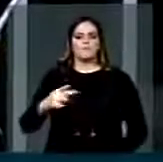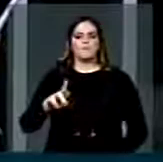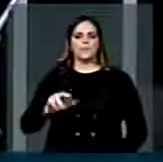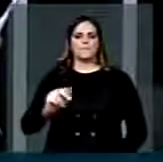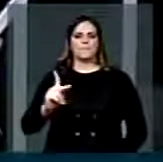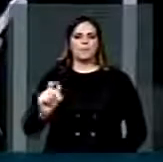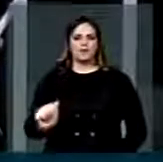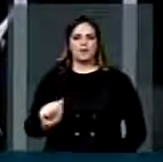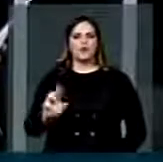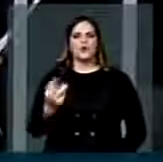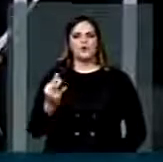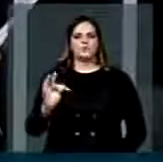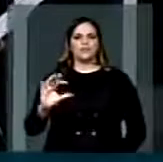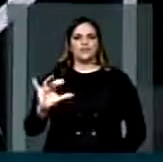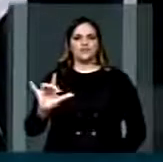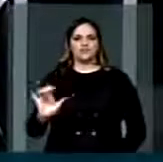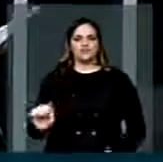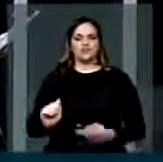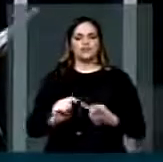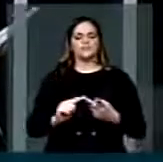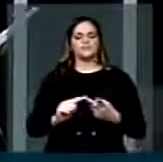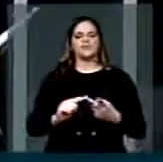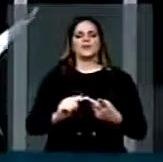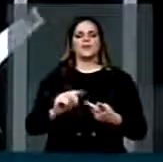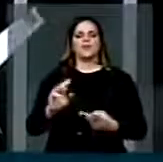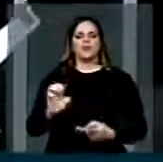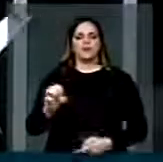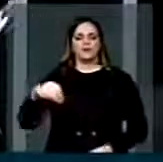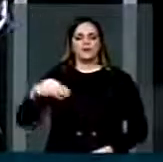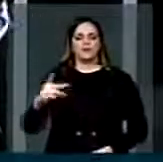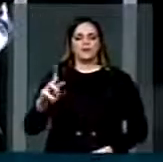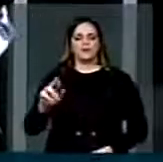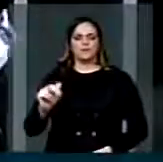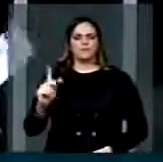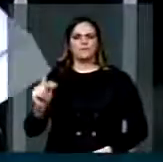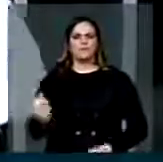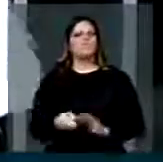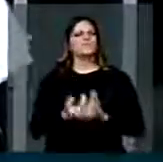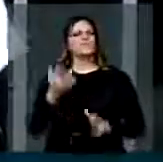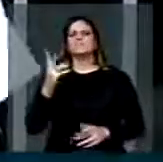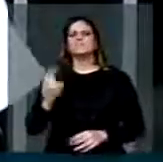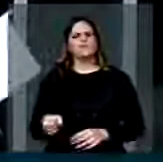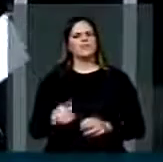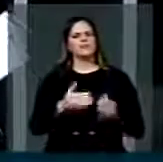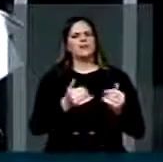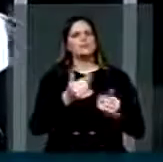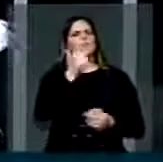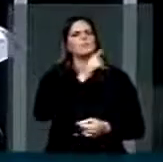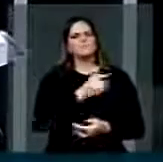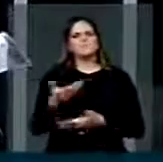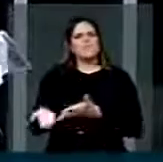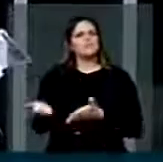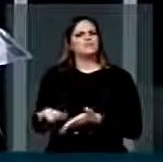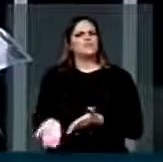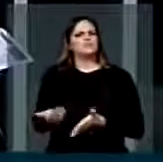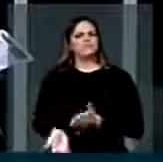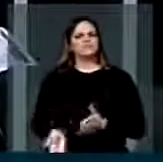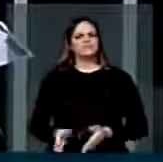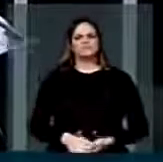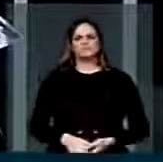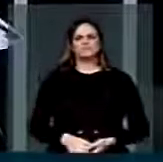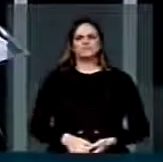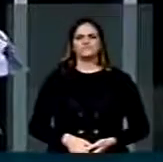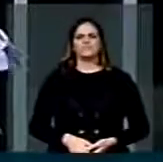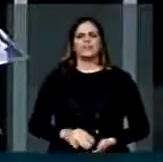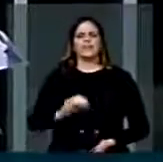Hortaliça, para a Embrapa Cocais, botei emendas para a Embrapa, várias emendas, e conseguimos perder. Emendas